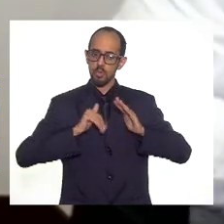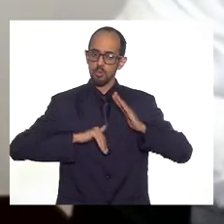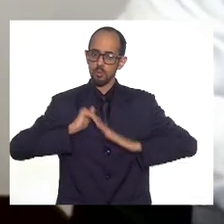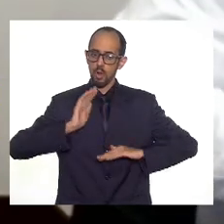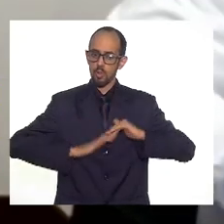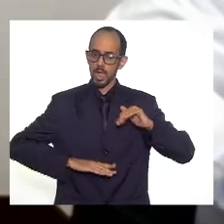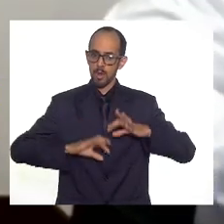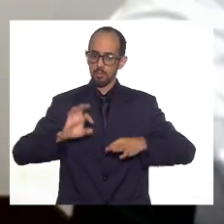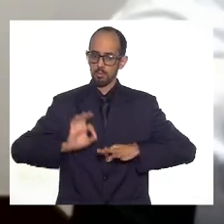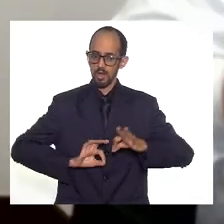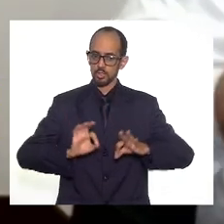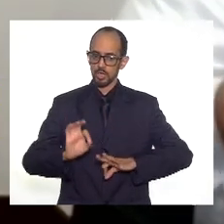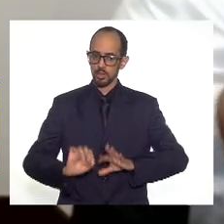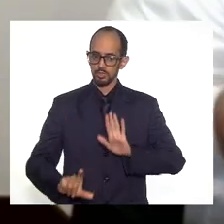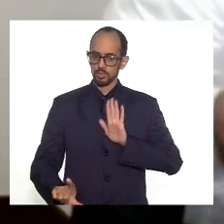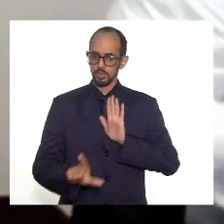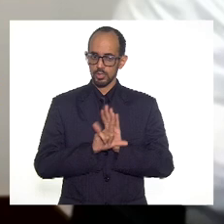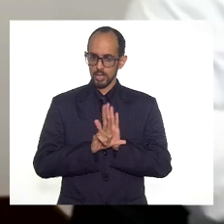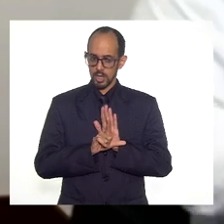lei, qualquer